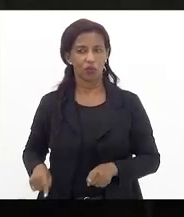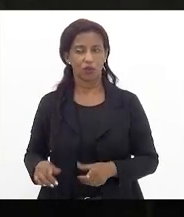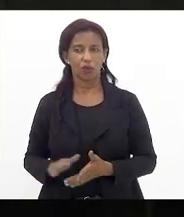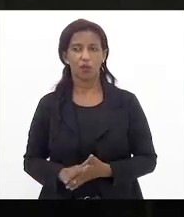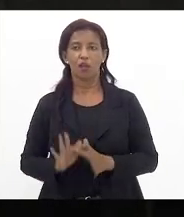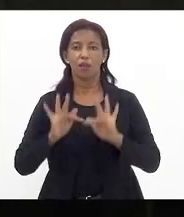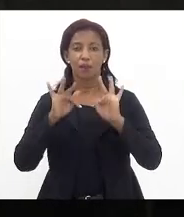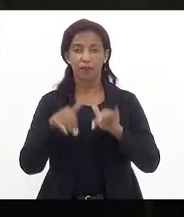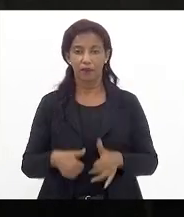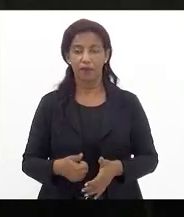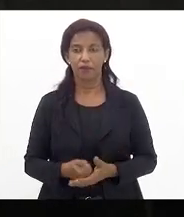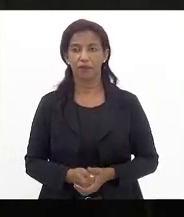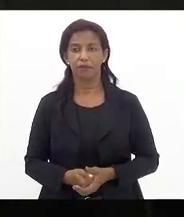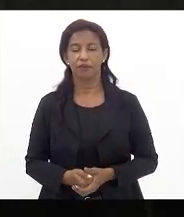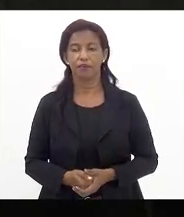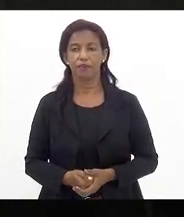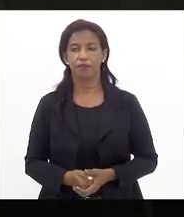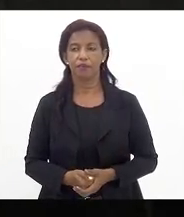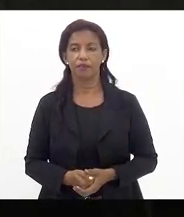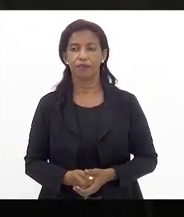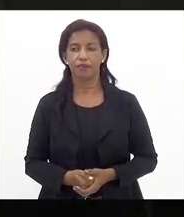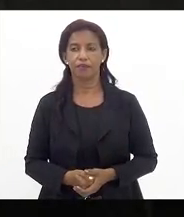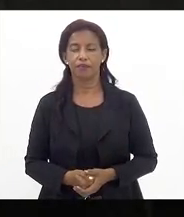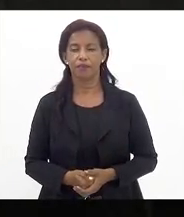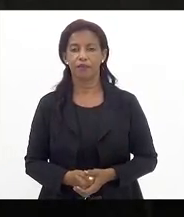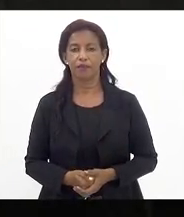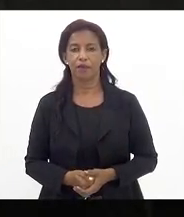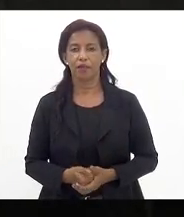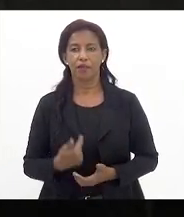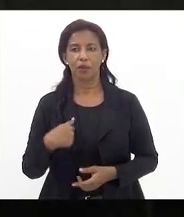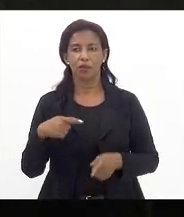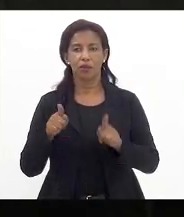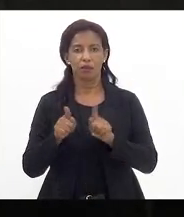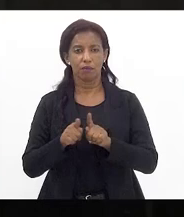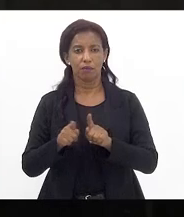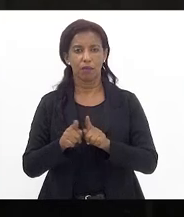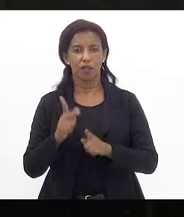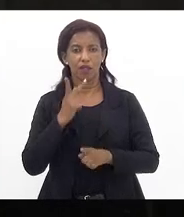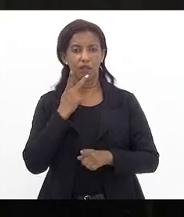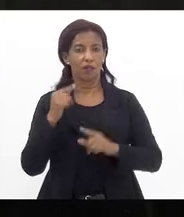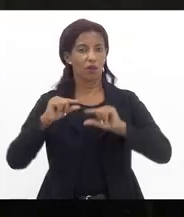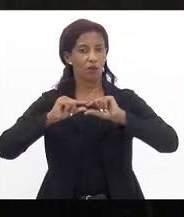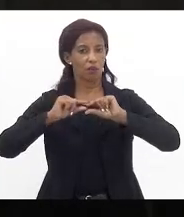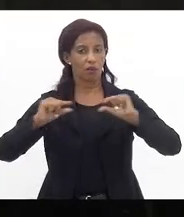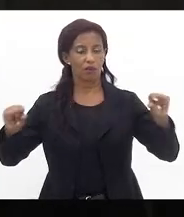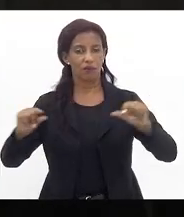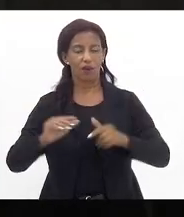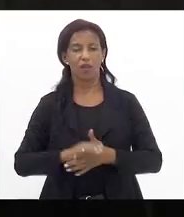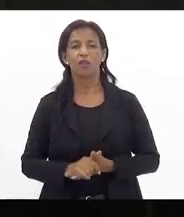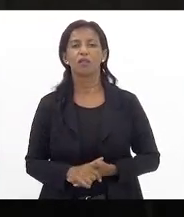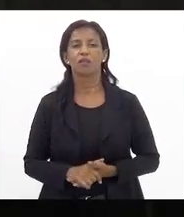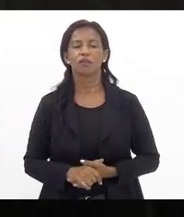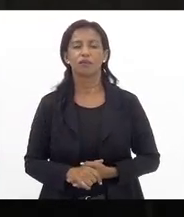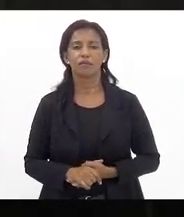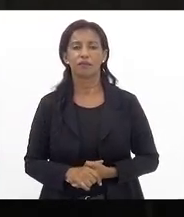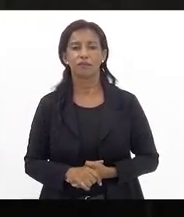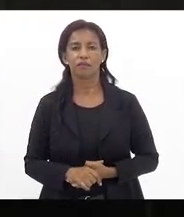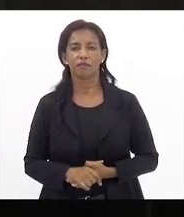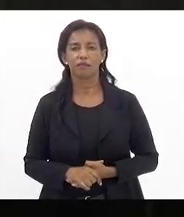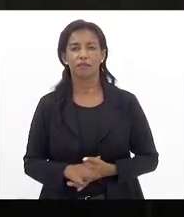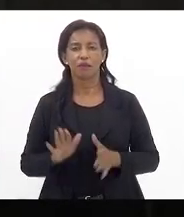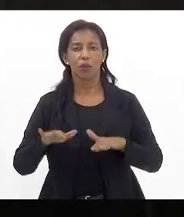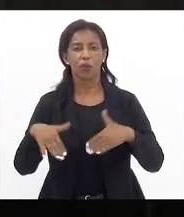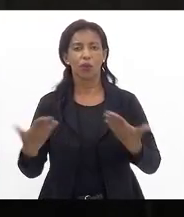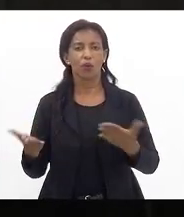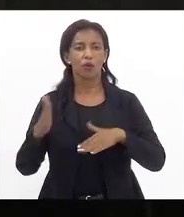para terminar, eu queria me despedir aqui com uma frase de Kennedy, que diz assim: